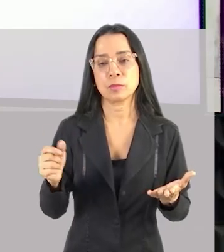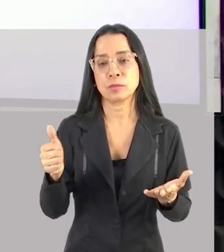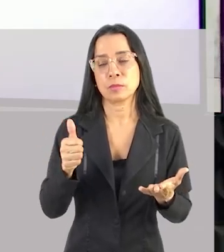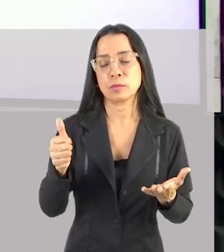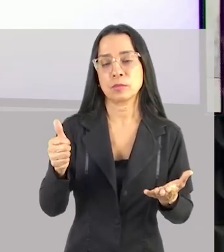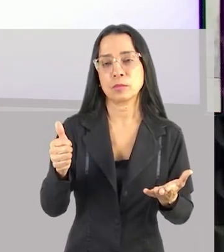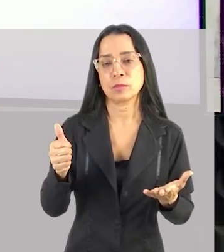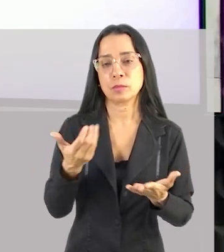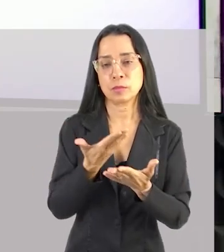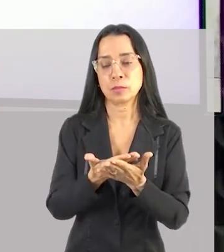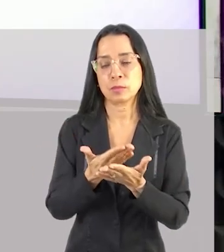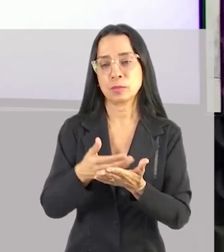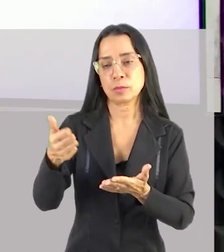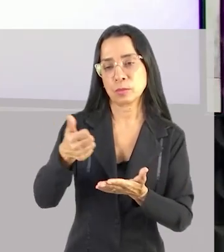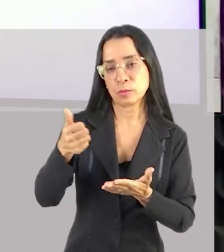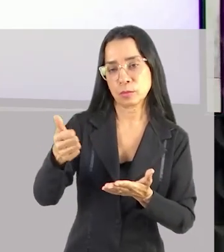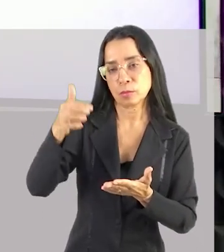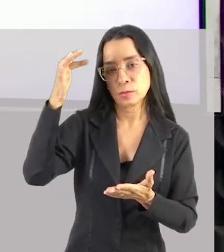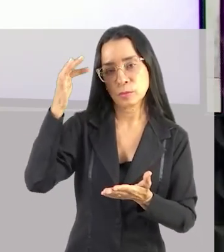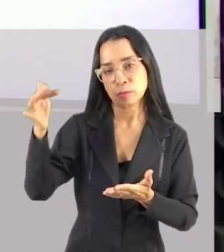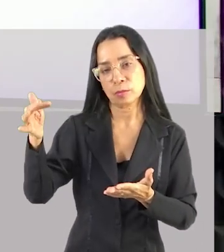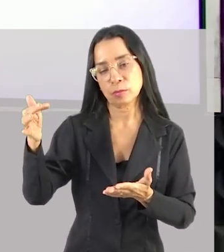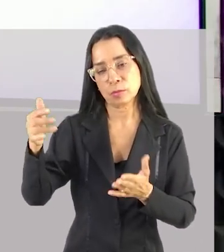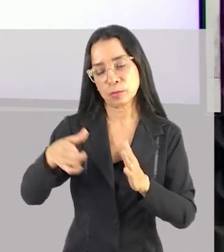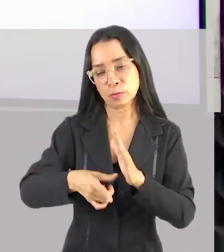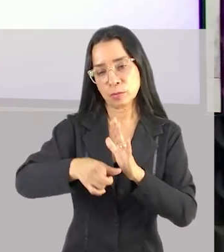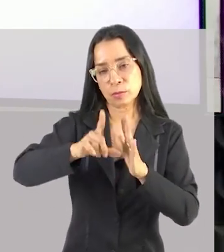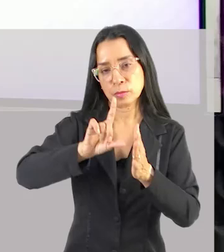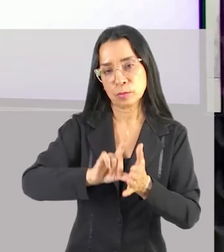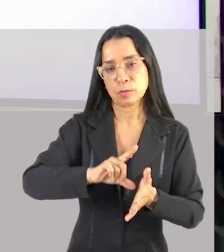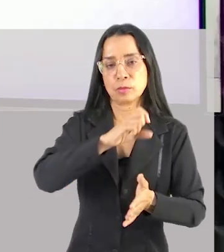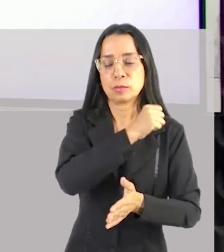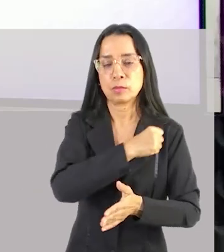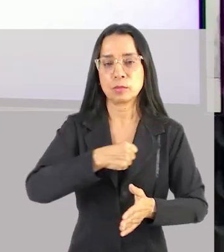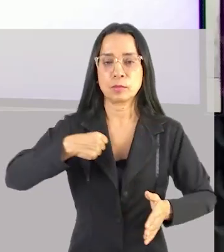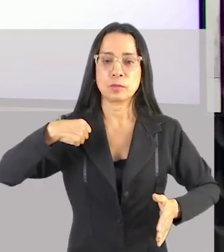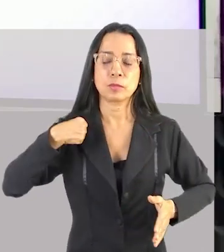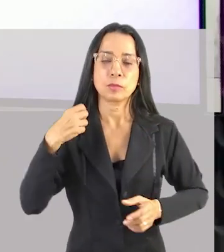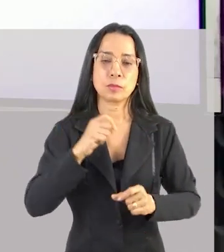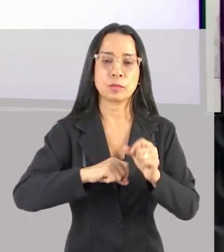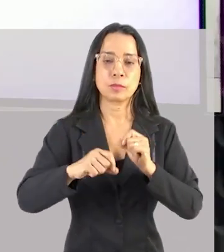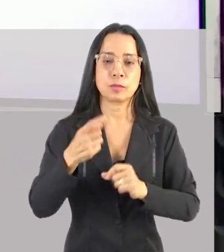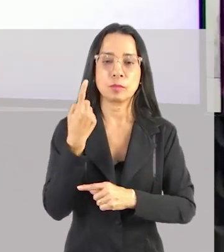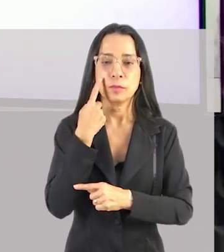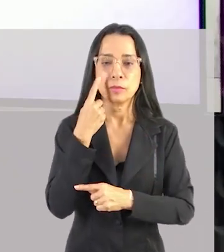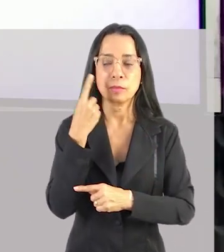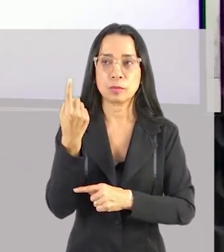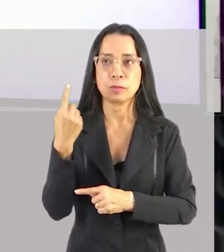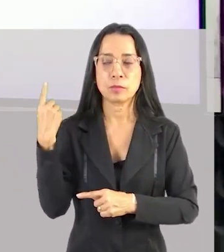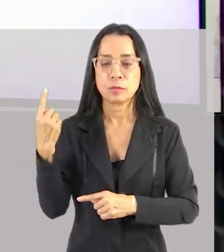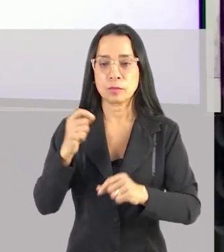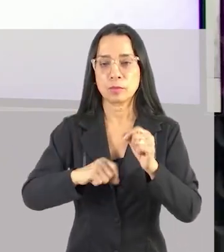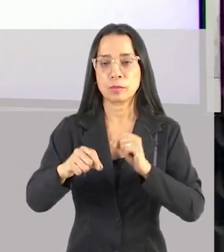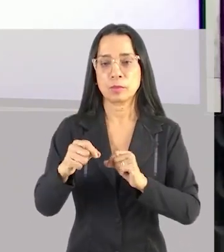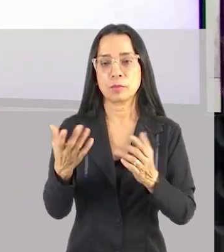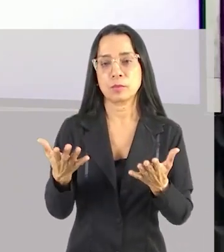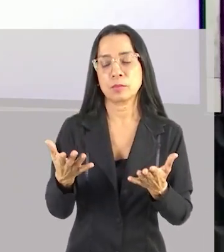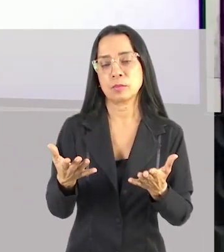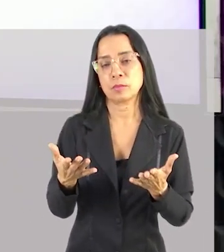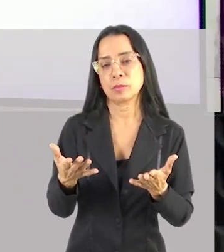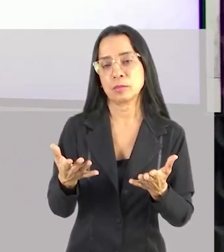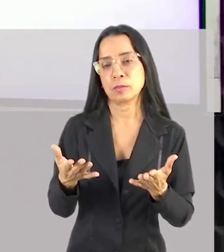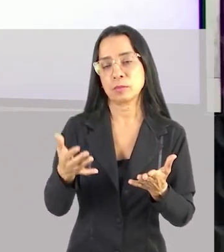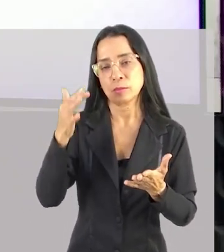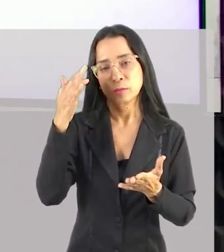primeiros filósofos, que são os pré-socráticos. A gente viu que esses filósofos, eles buscam a arqué, né? E